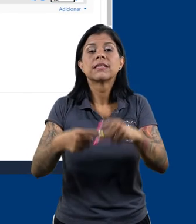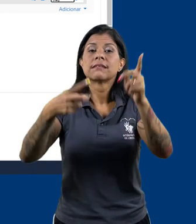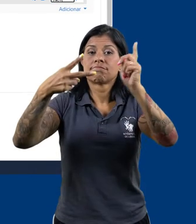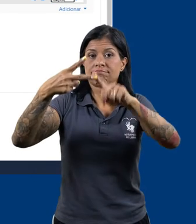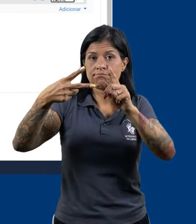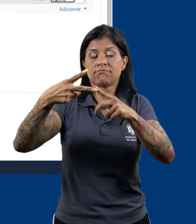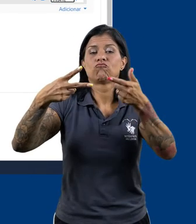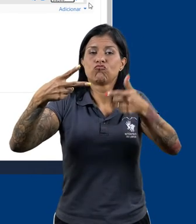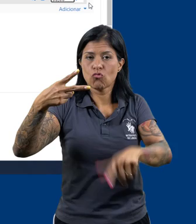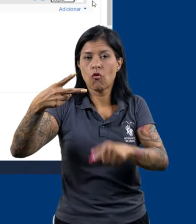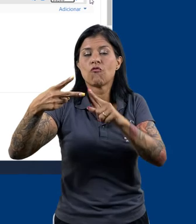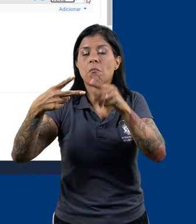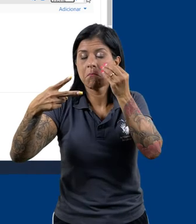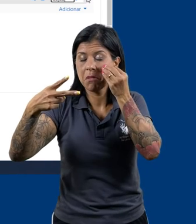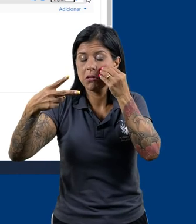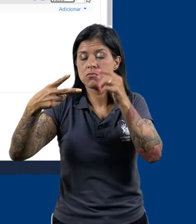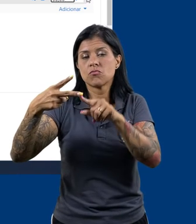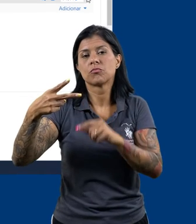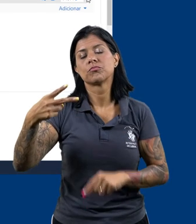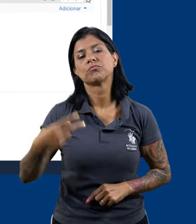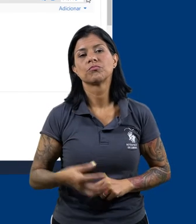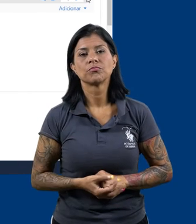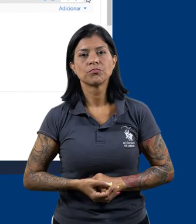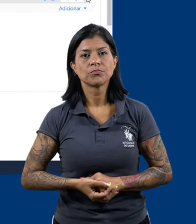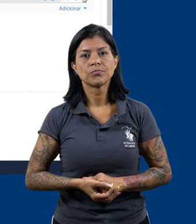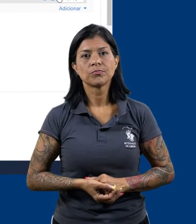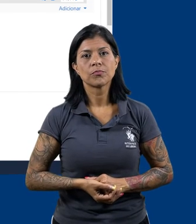na segunda questão.